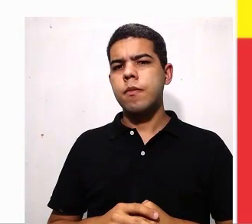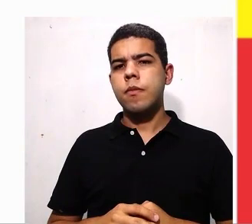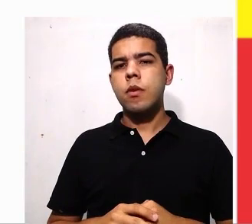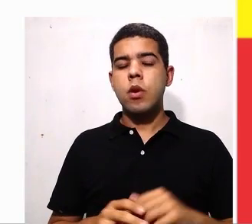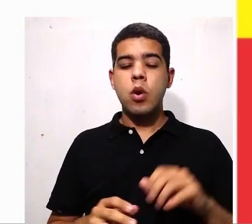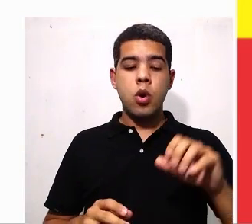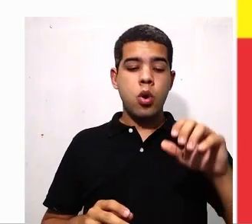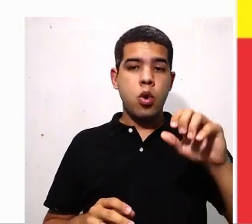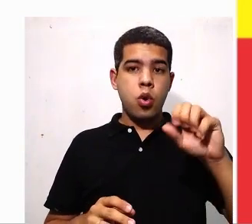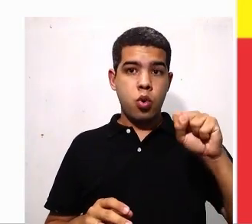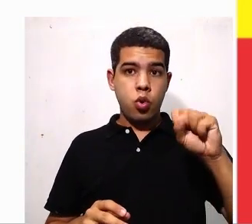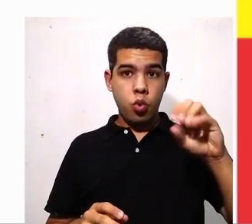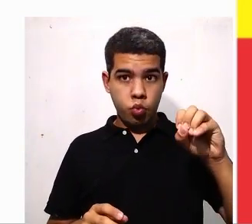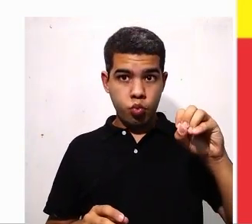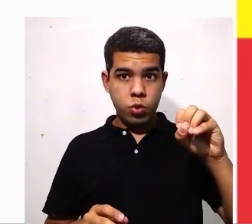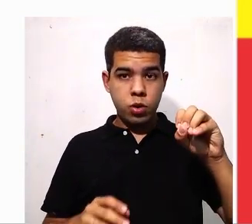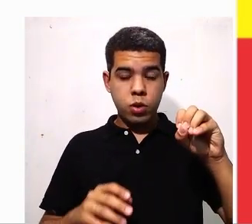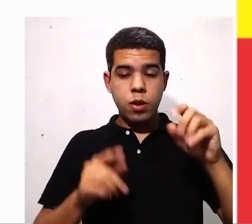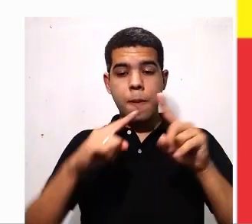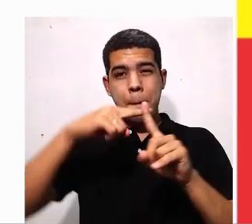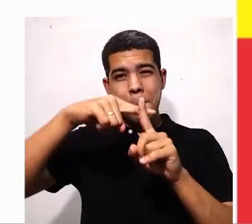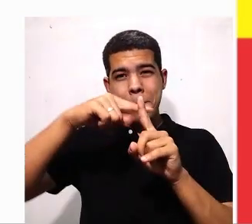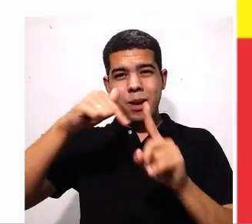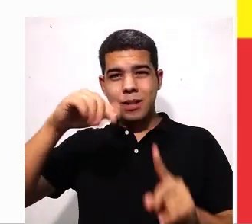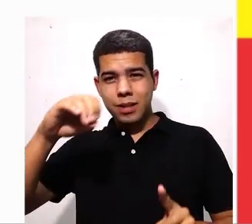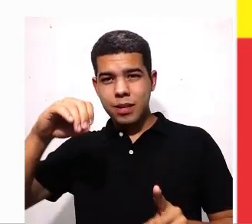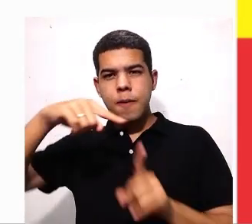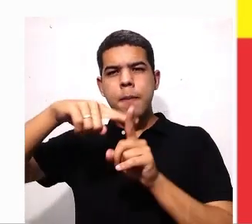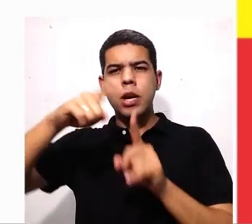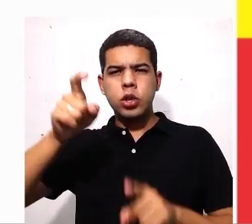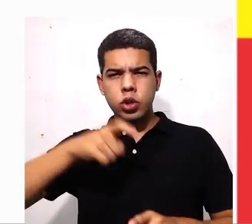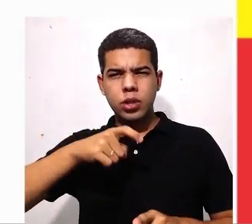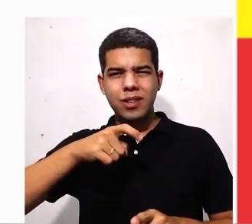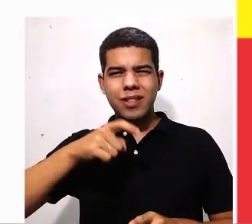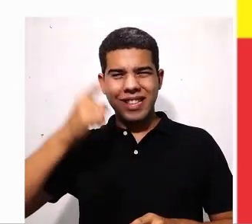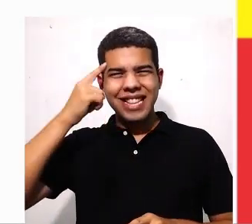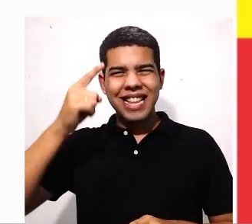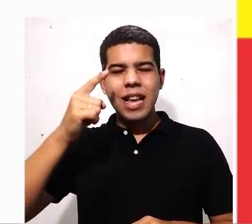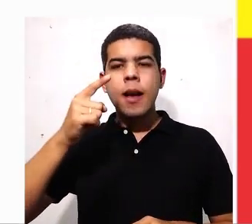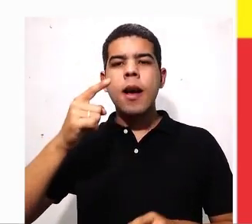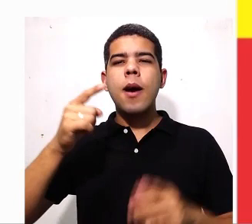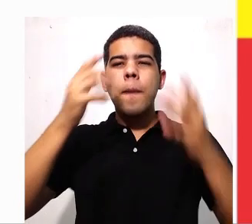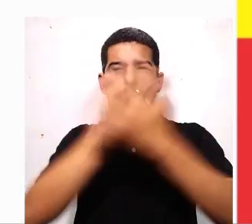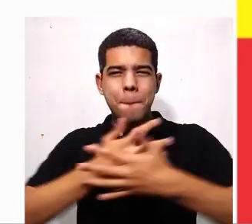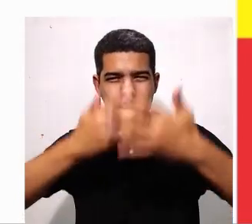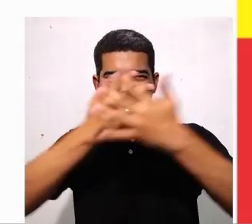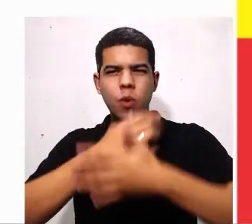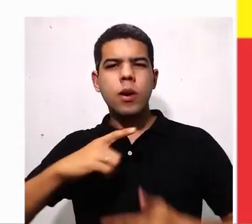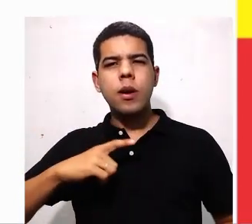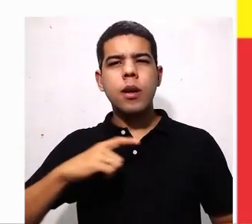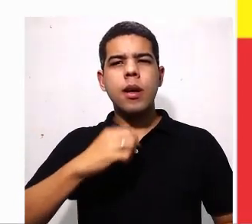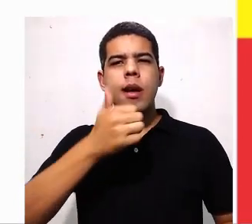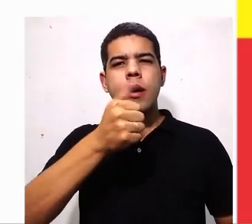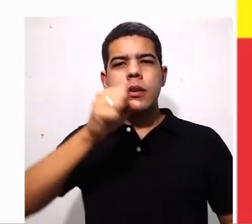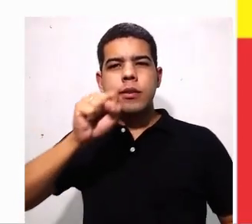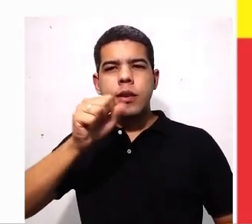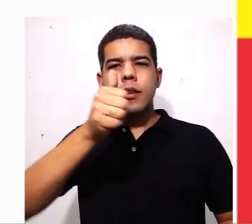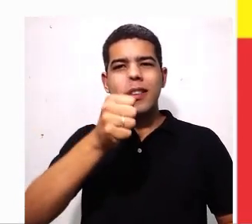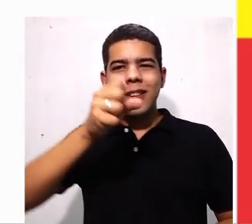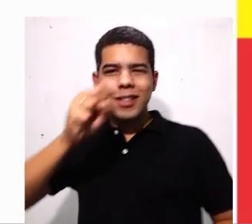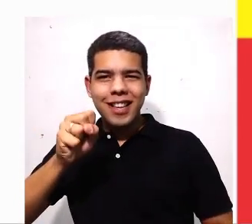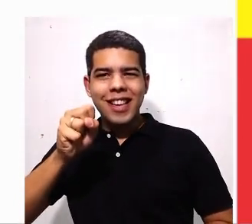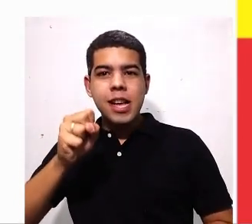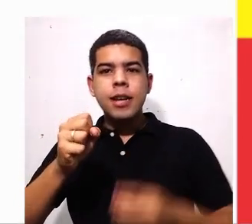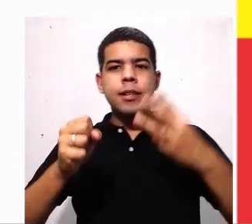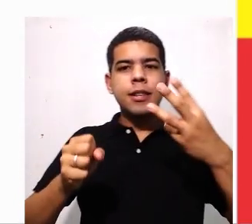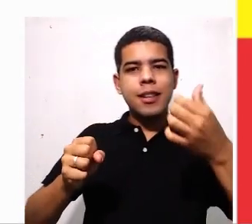360. Mas só que esse 360 são quadriláteros. Então você pegar só a primeira parte, 180. Então a soma dos ângulos internos de um triângulo